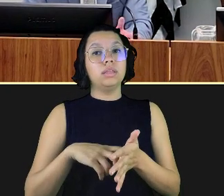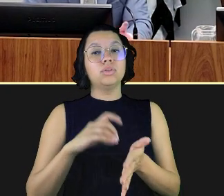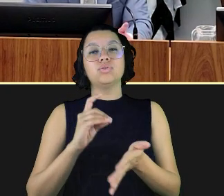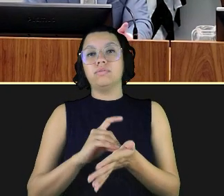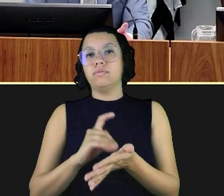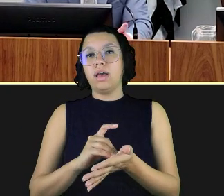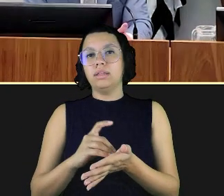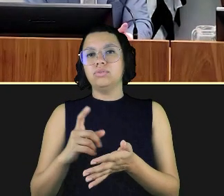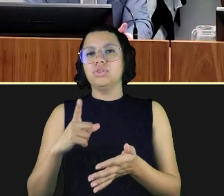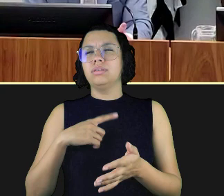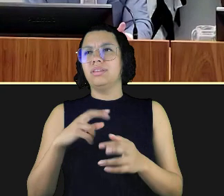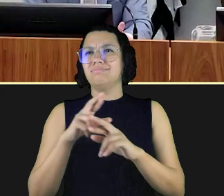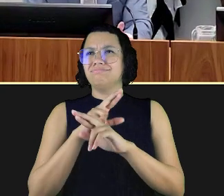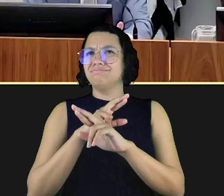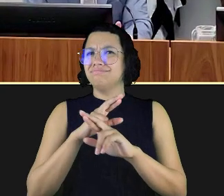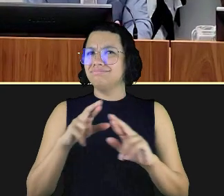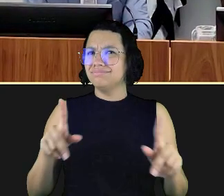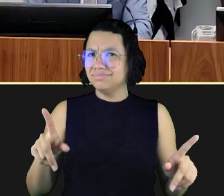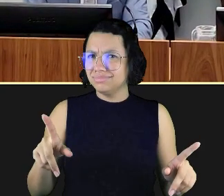entre aqueles que